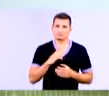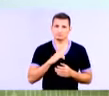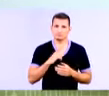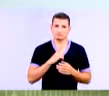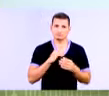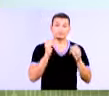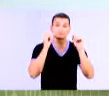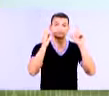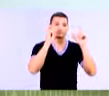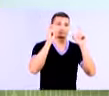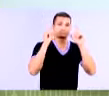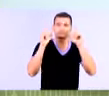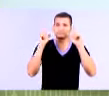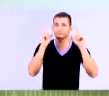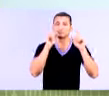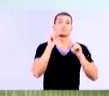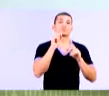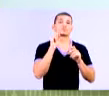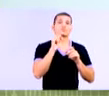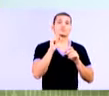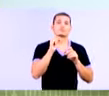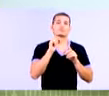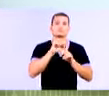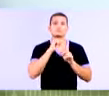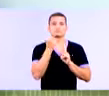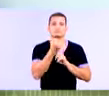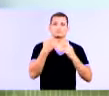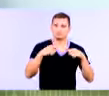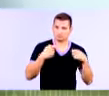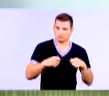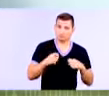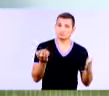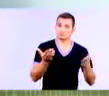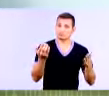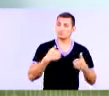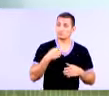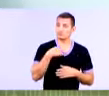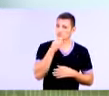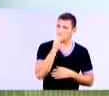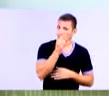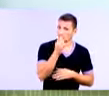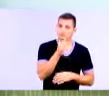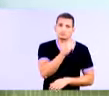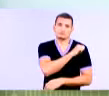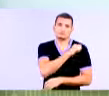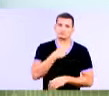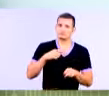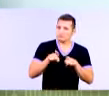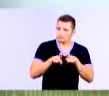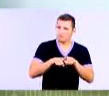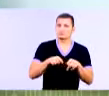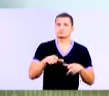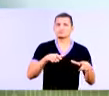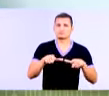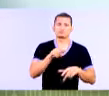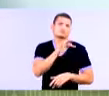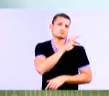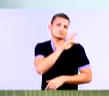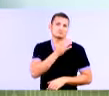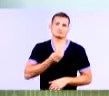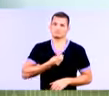antenado de acordo com o que o mercado está precisando, gente. Hoje o que eu falo para os meus alunos, né, eu também dou aula aqui em faculdades presenciais,